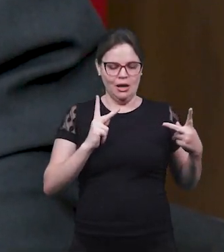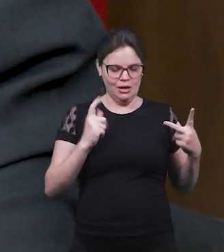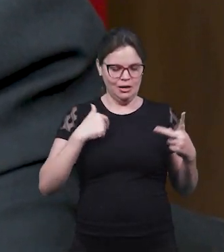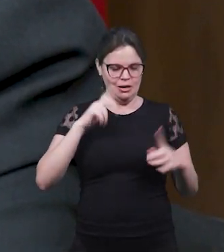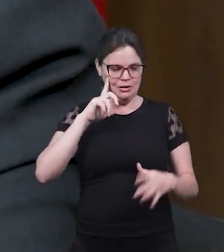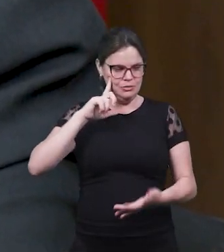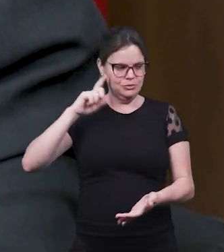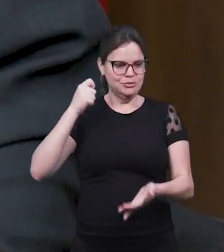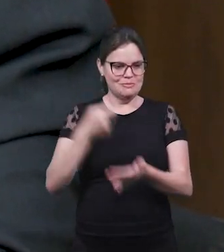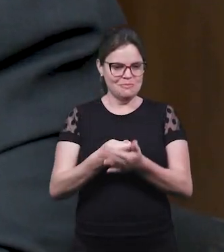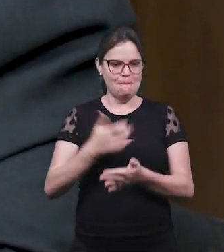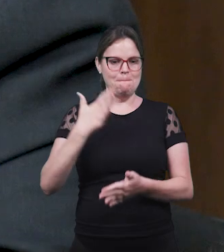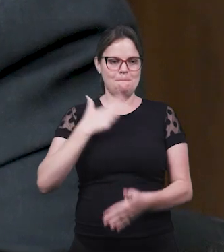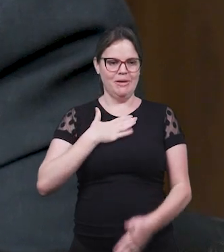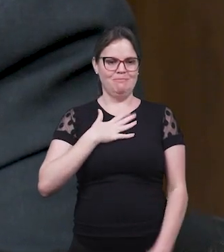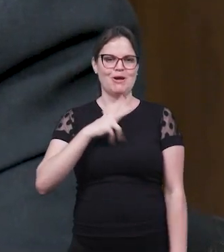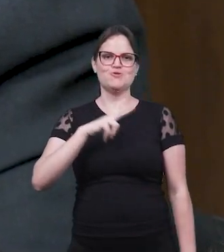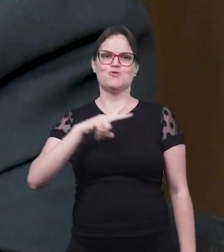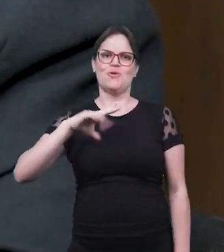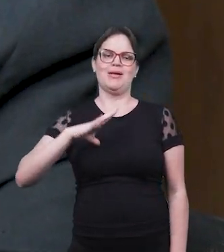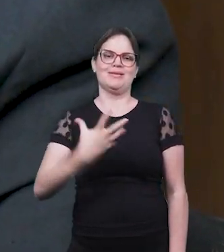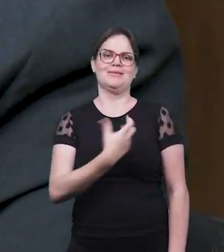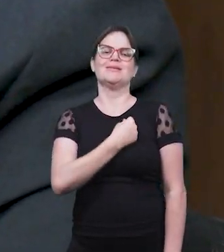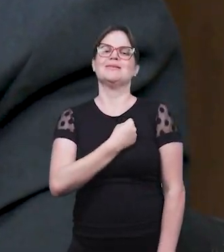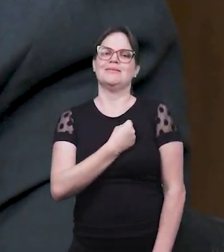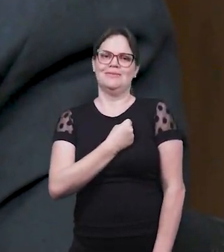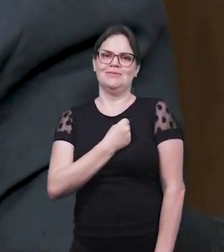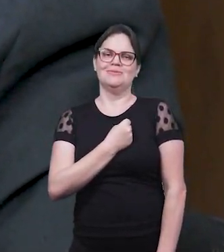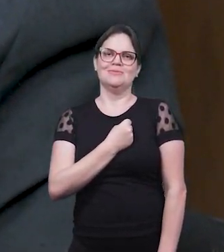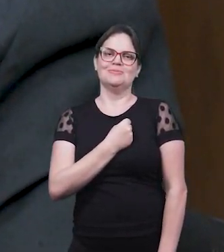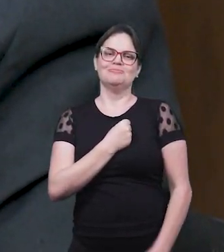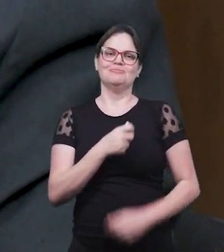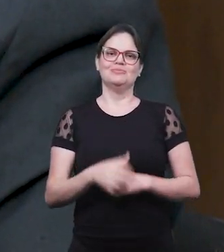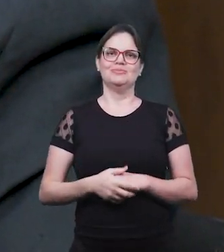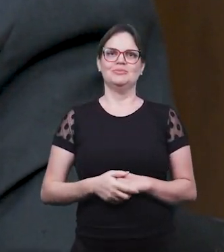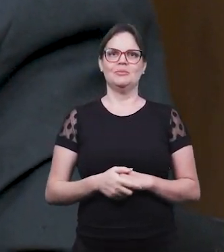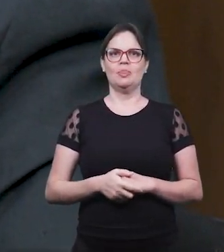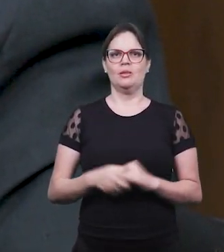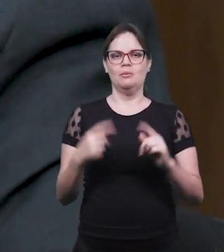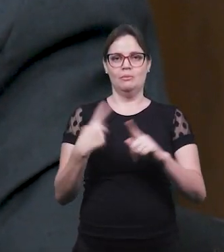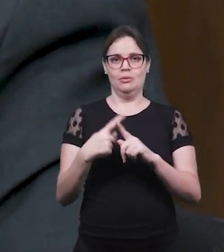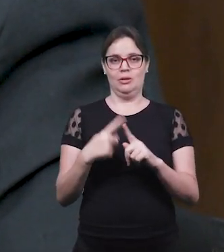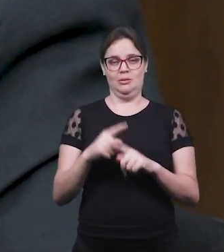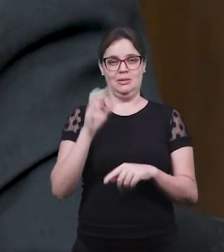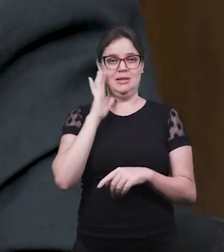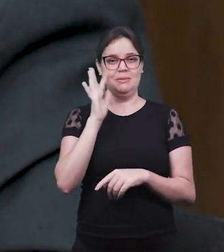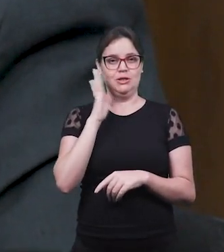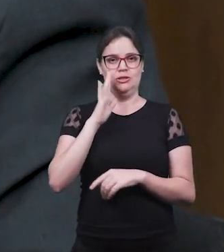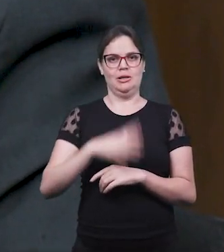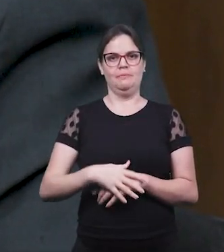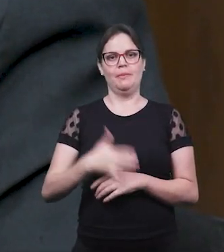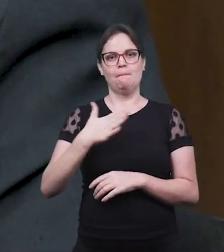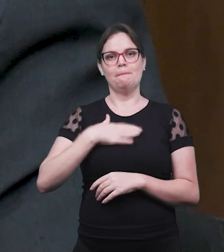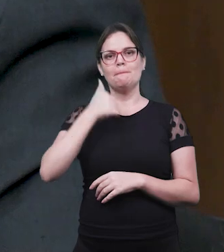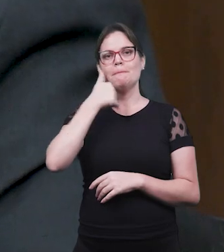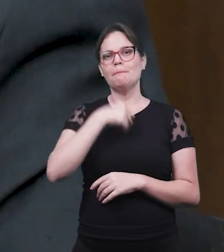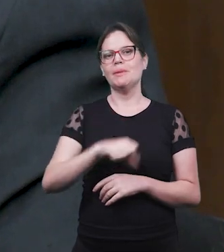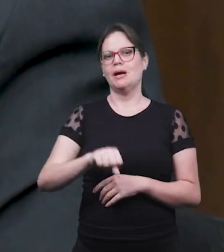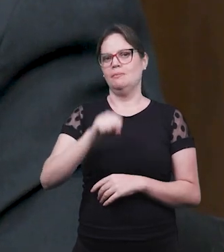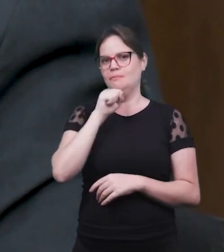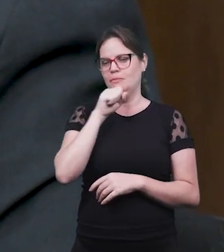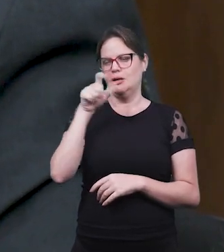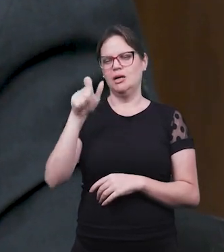decidir. Que bênção. Né? Apesar de ter a minha mãe, para vocês terem uma ideia, nós